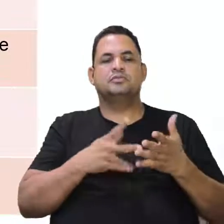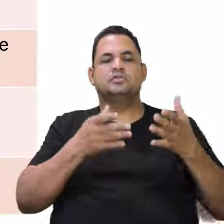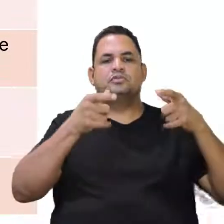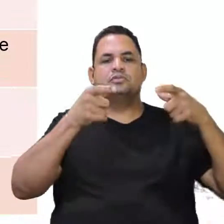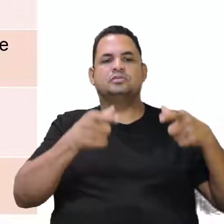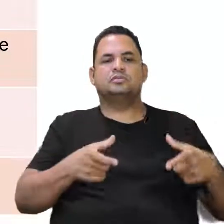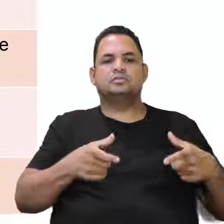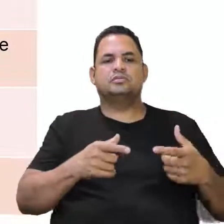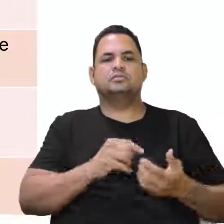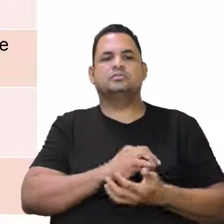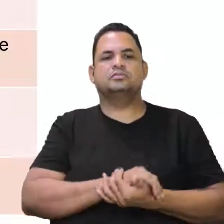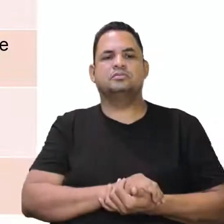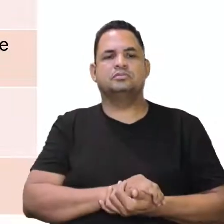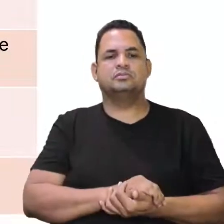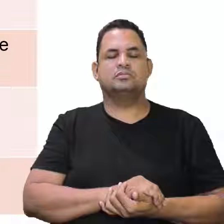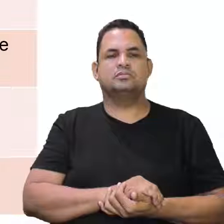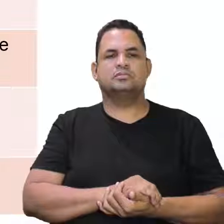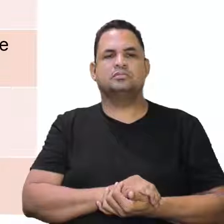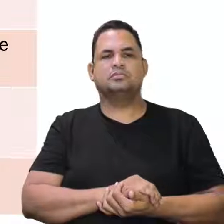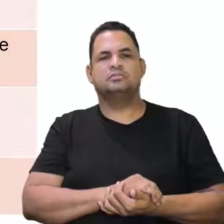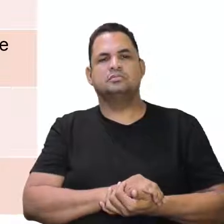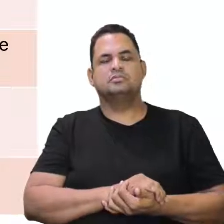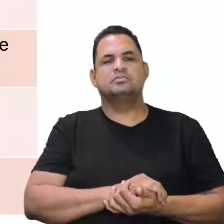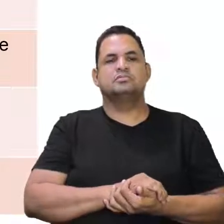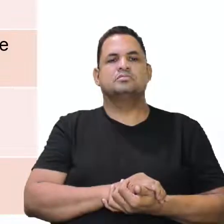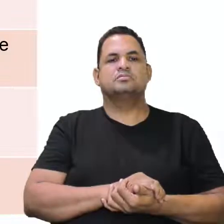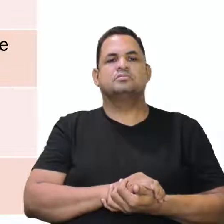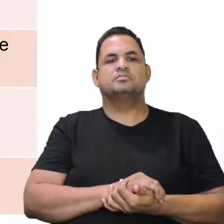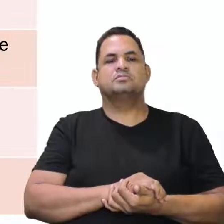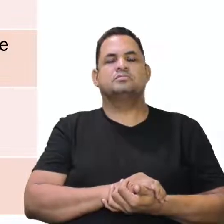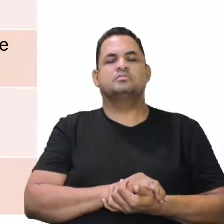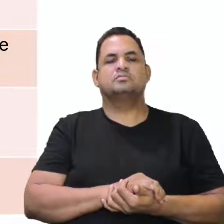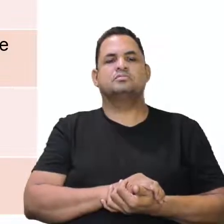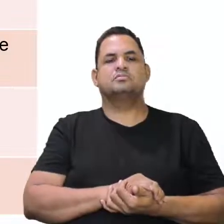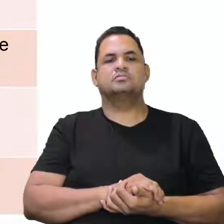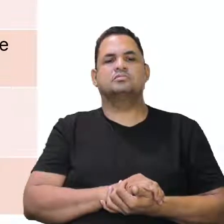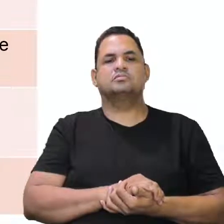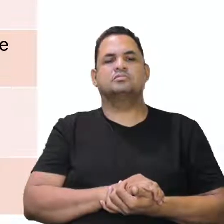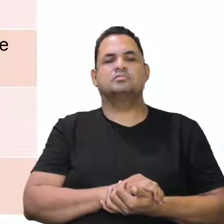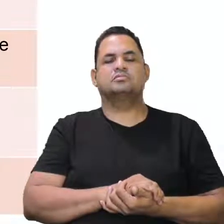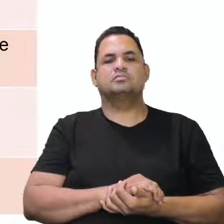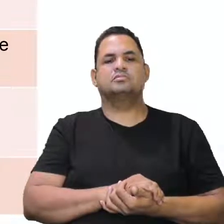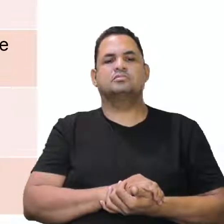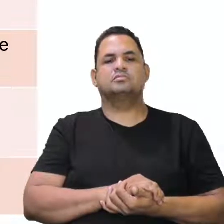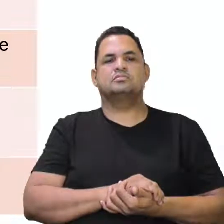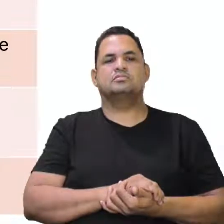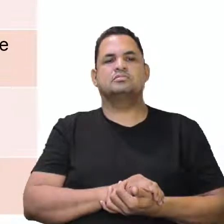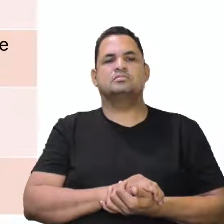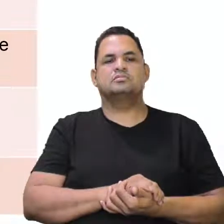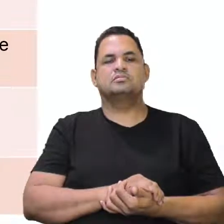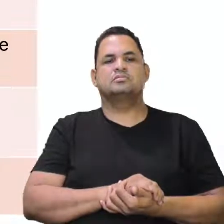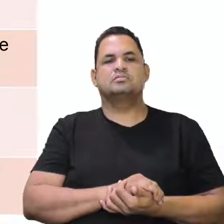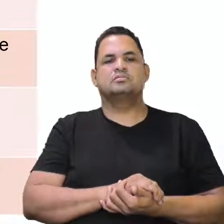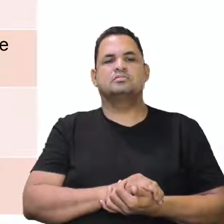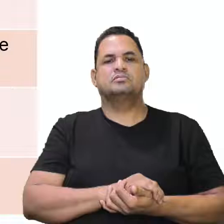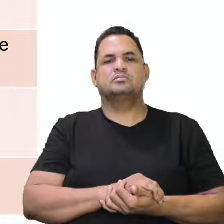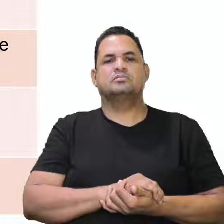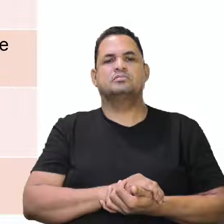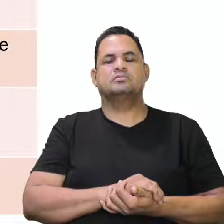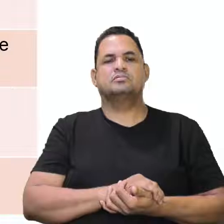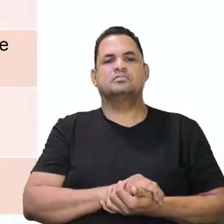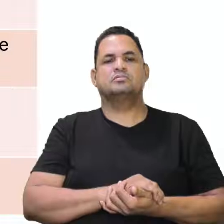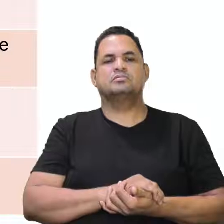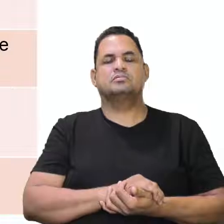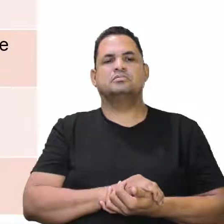lugar. Somewhere, não é mais someone, somebody, something, agora somewhere. Somewhere,